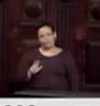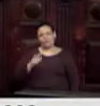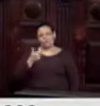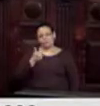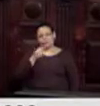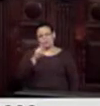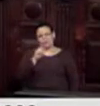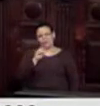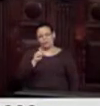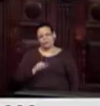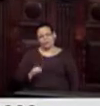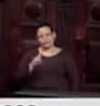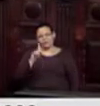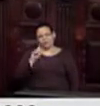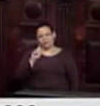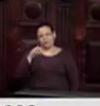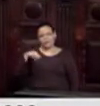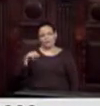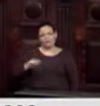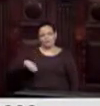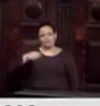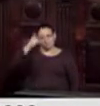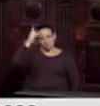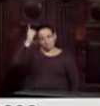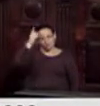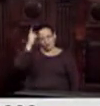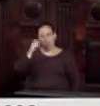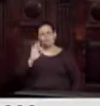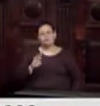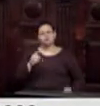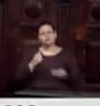Agora mesmo, quais as razões do golpe?